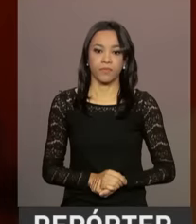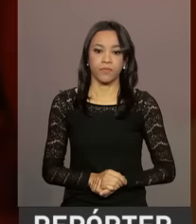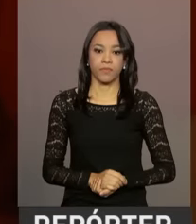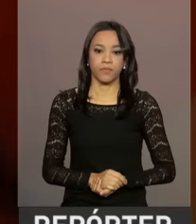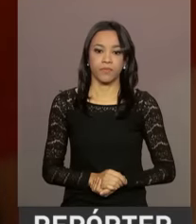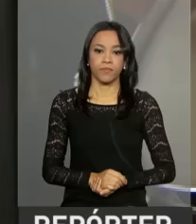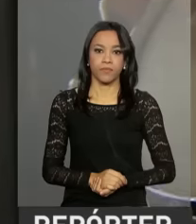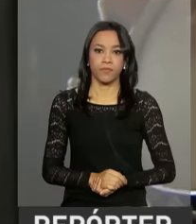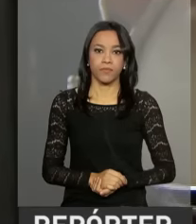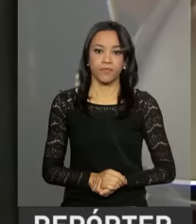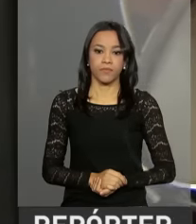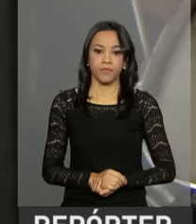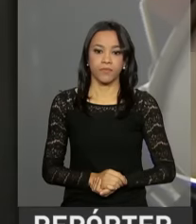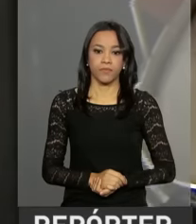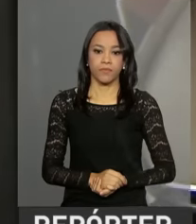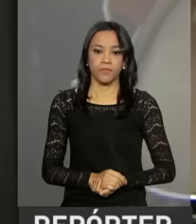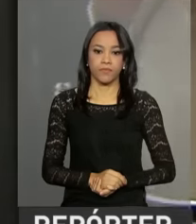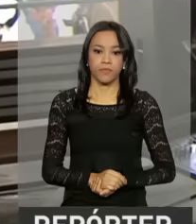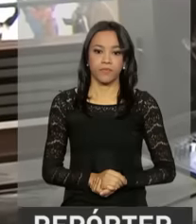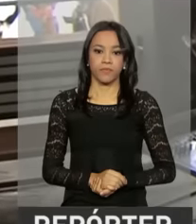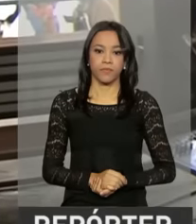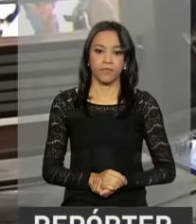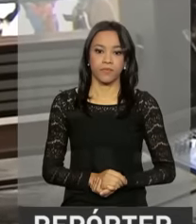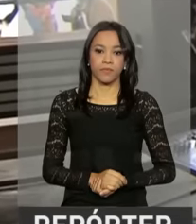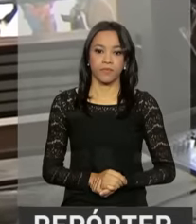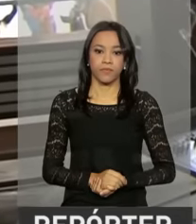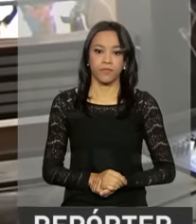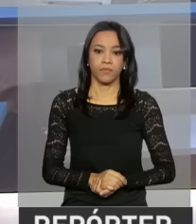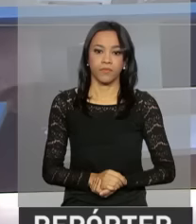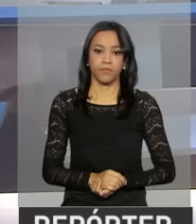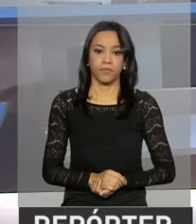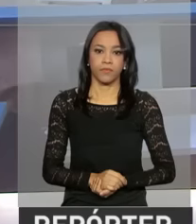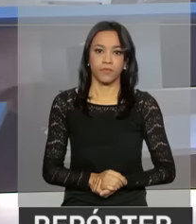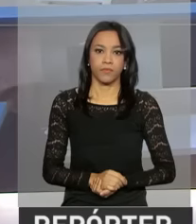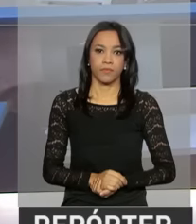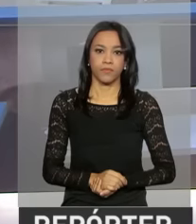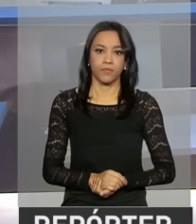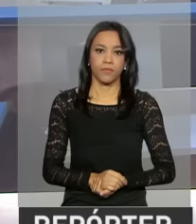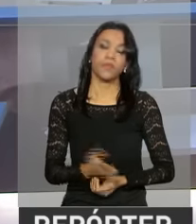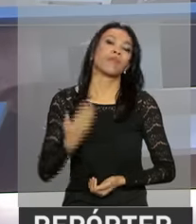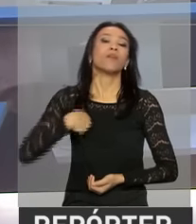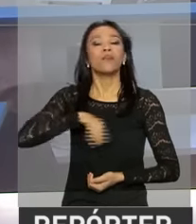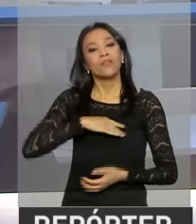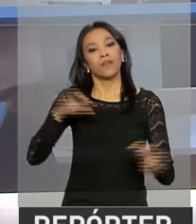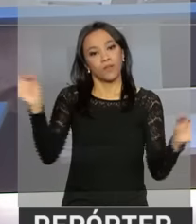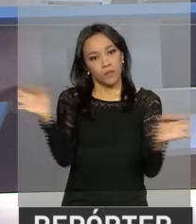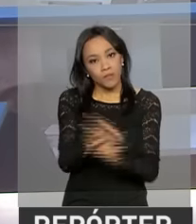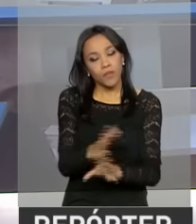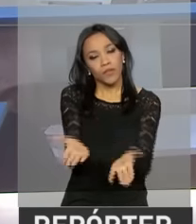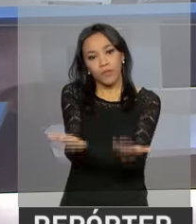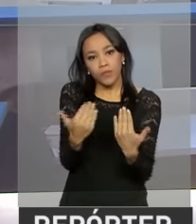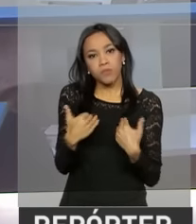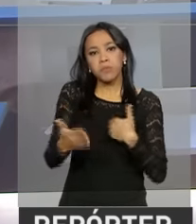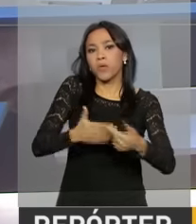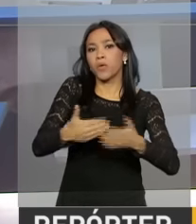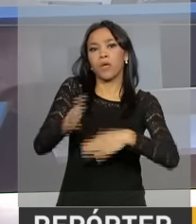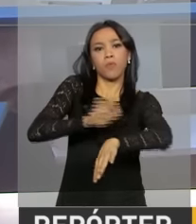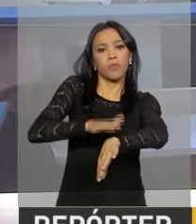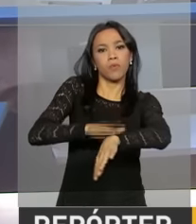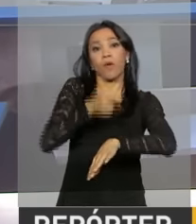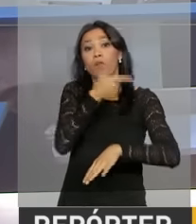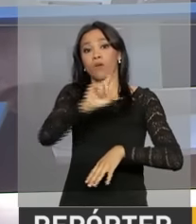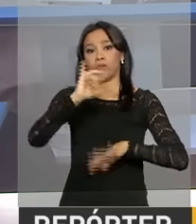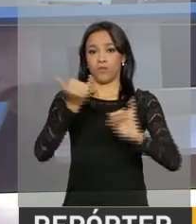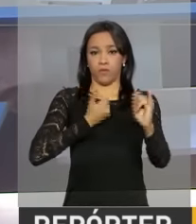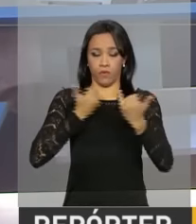quer morrer, a beleza quer sanar. E nós ficamos por aqui, voltamos a qualquer momento com